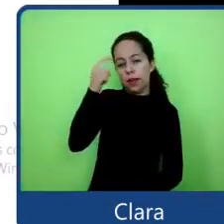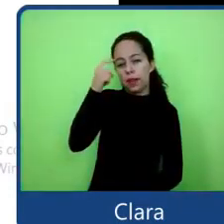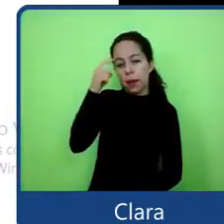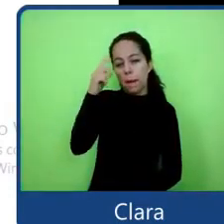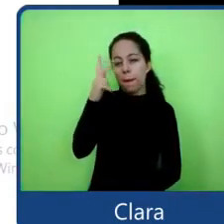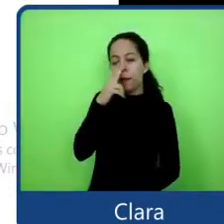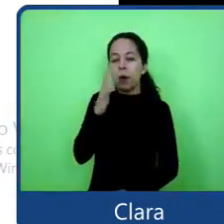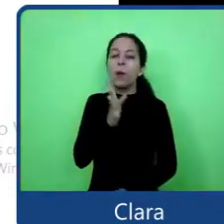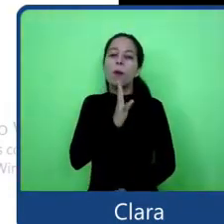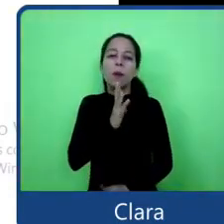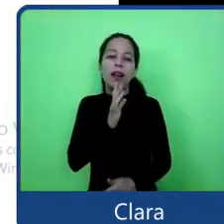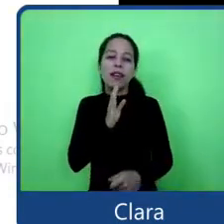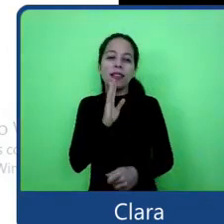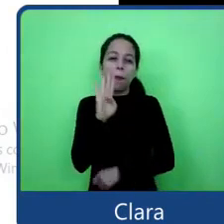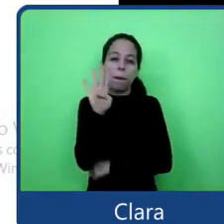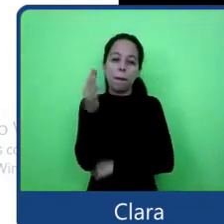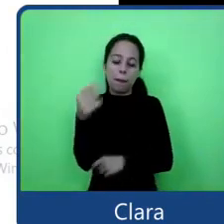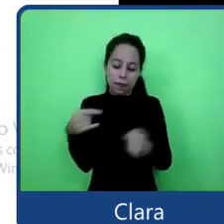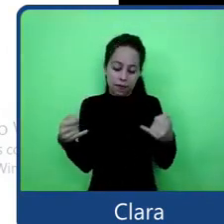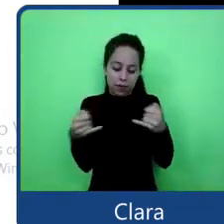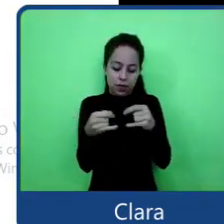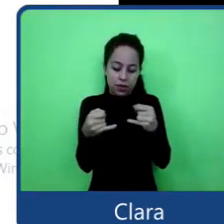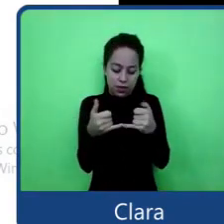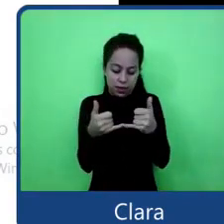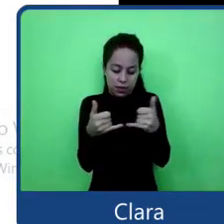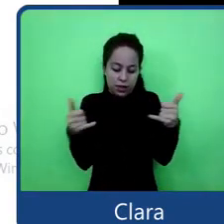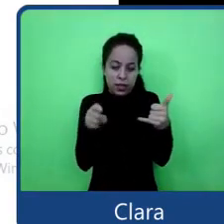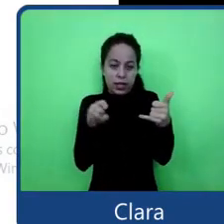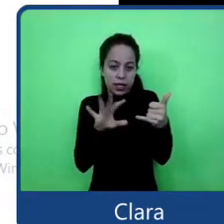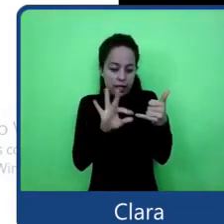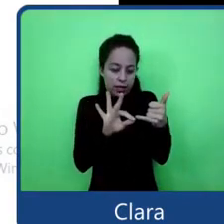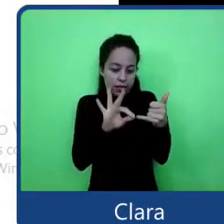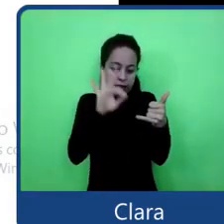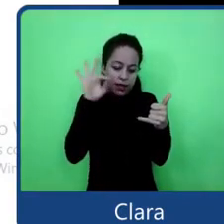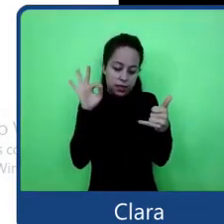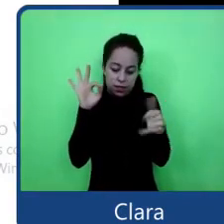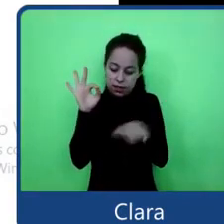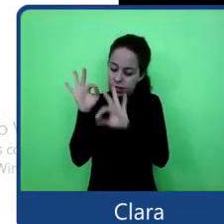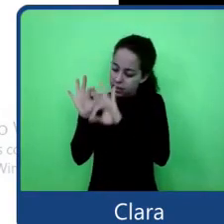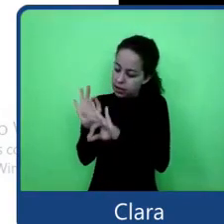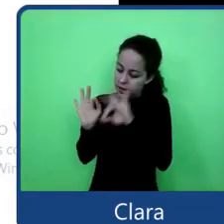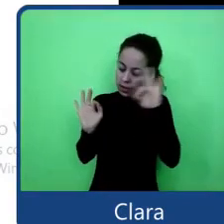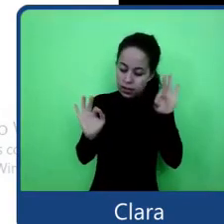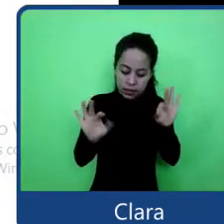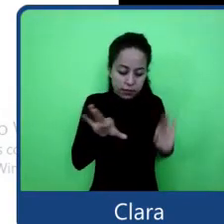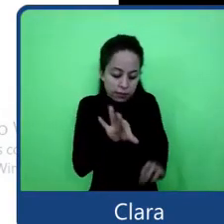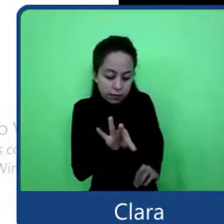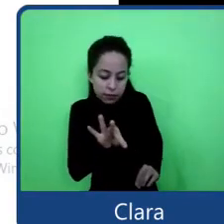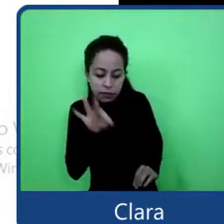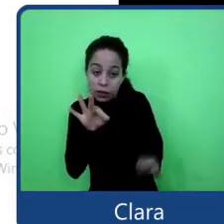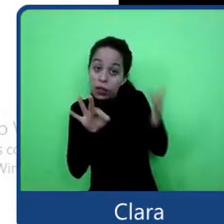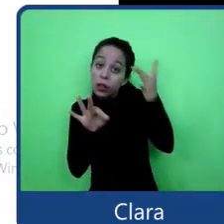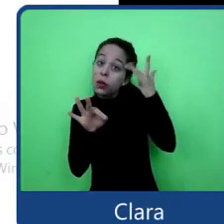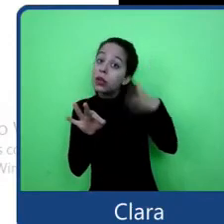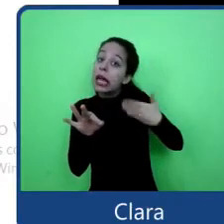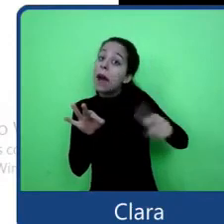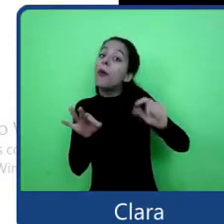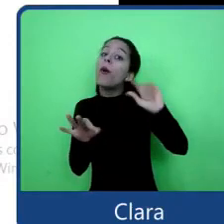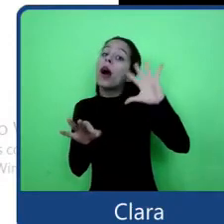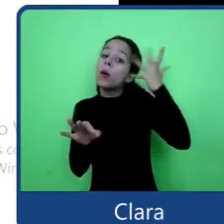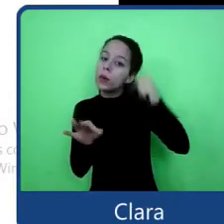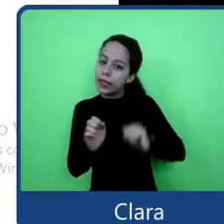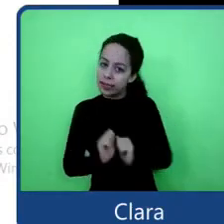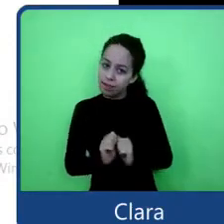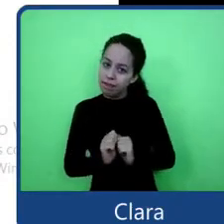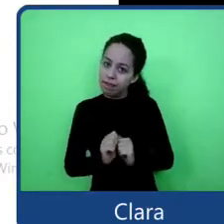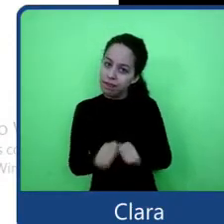né? Se você tira um palitinho daqui, você não sabe o que vai acontecer, né? Então, a gente